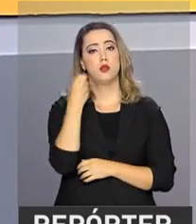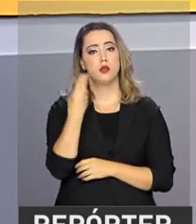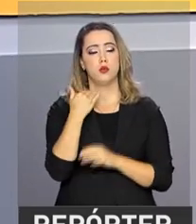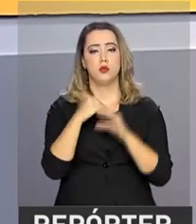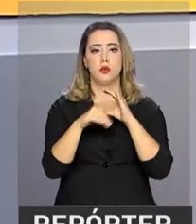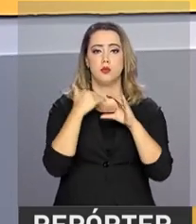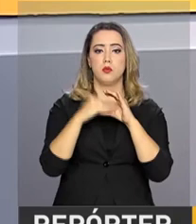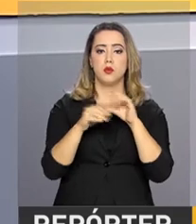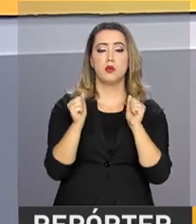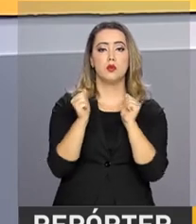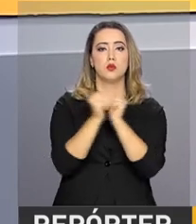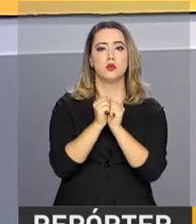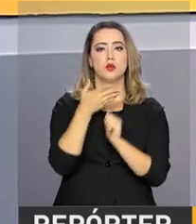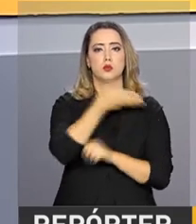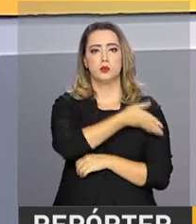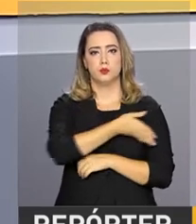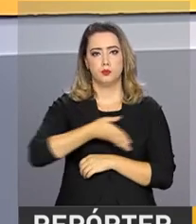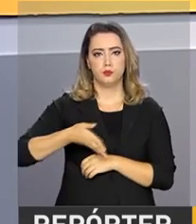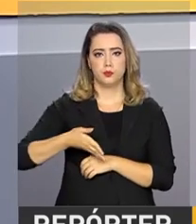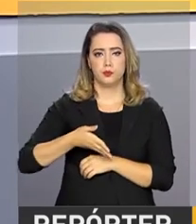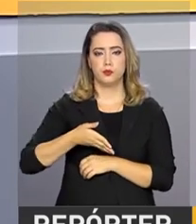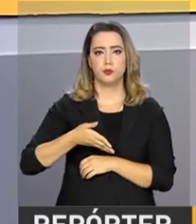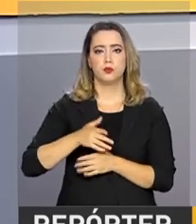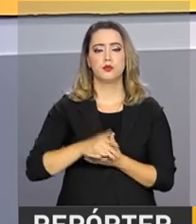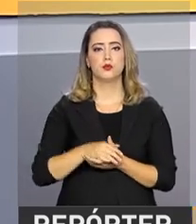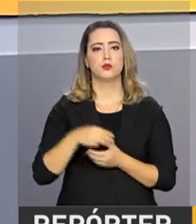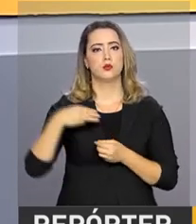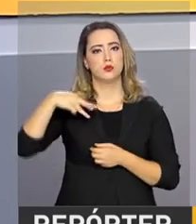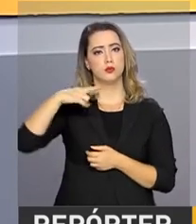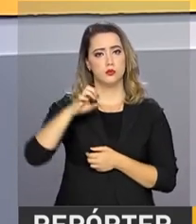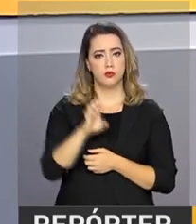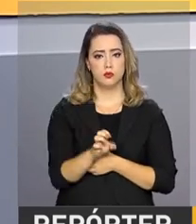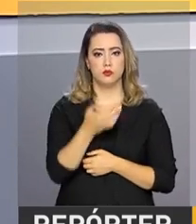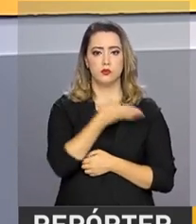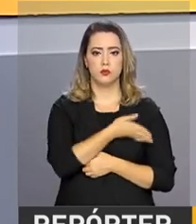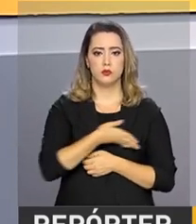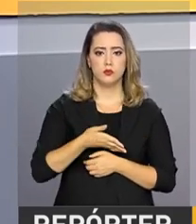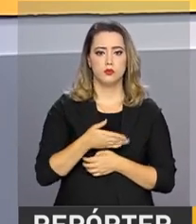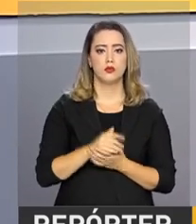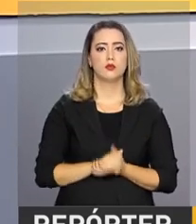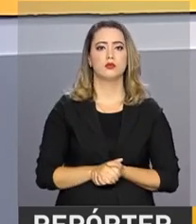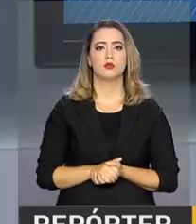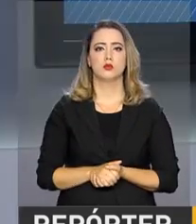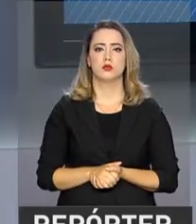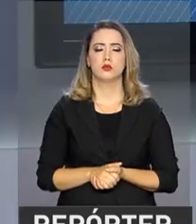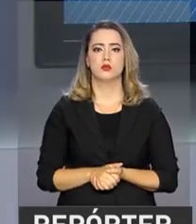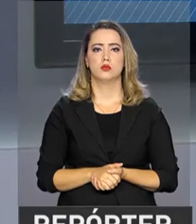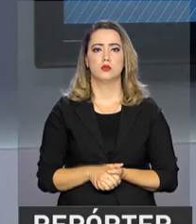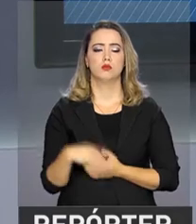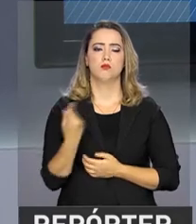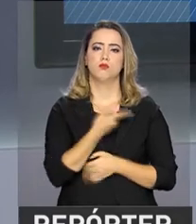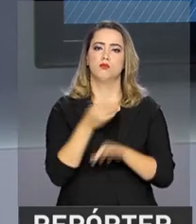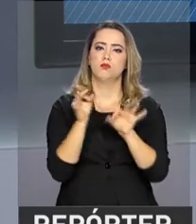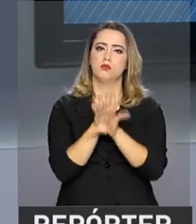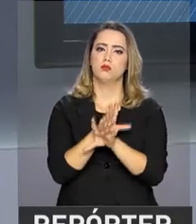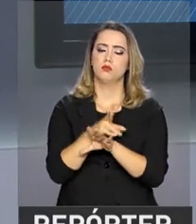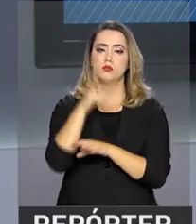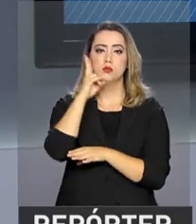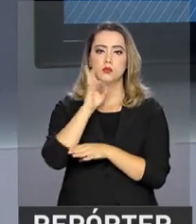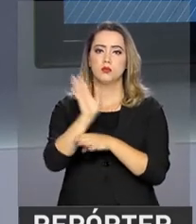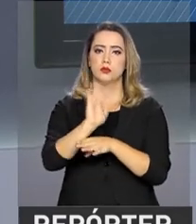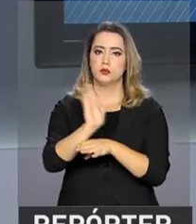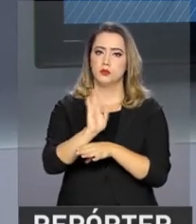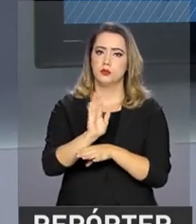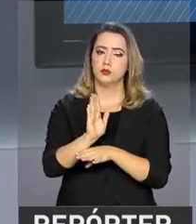junto ao núcleo de assistência a brasileiros do ministério das relações exteriores nós ficamos por aqui e